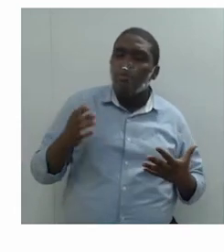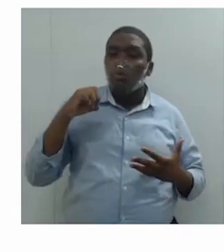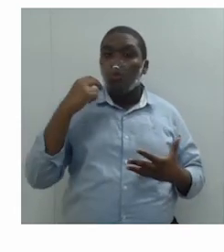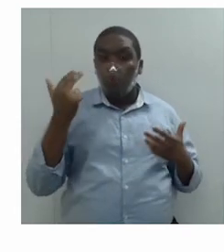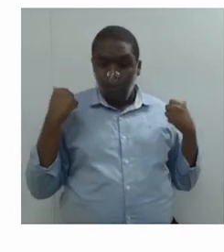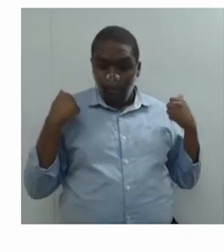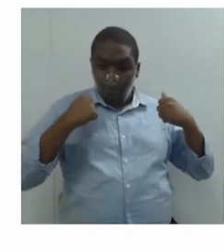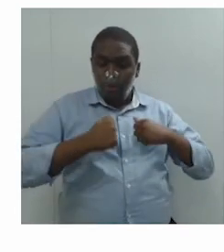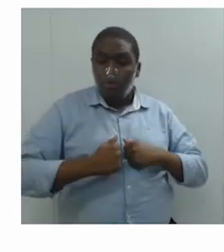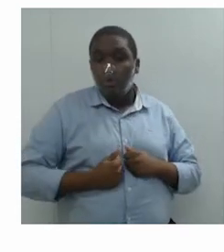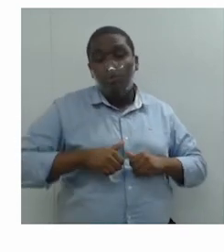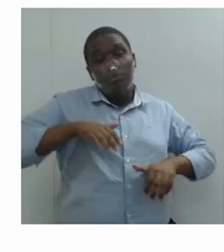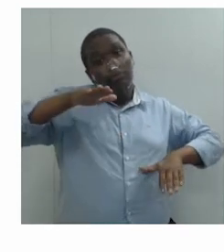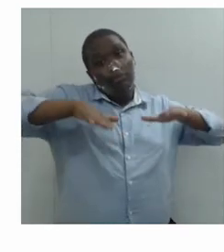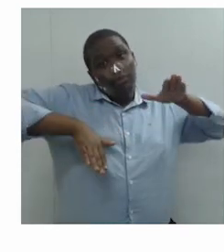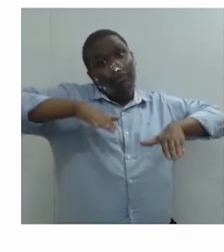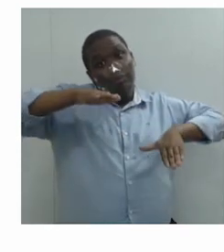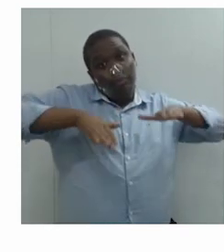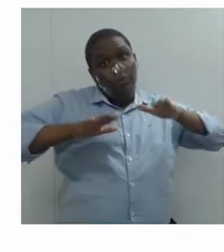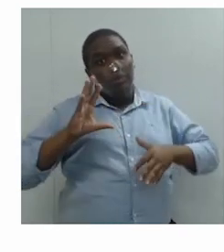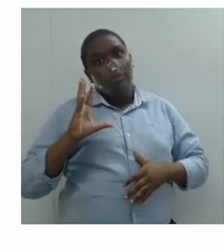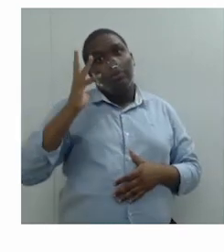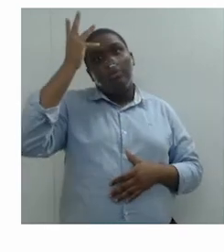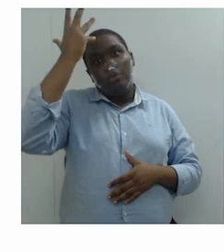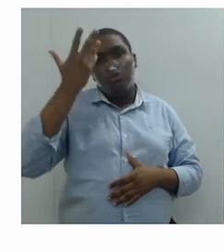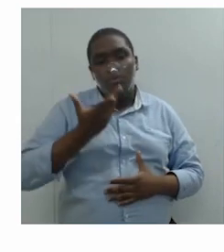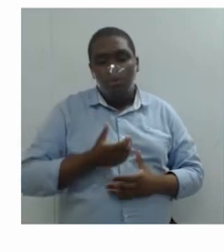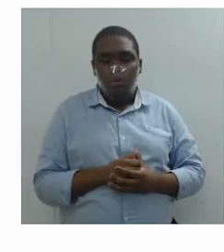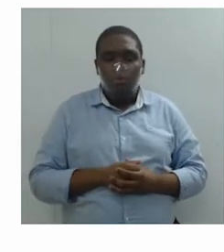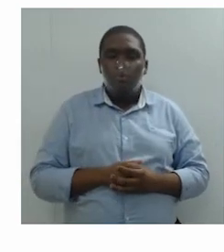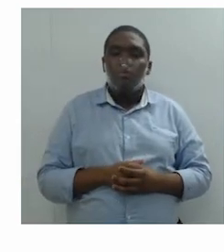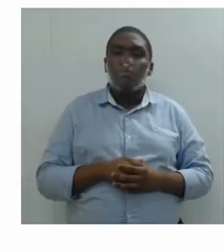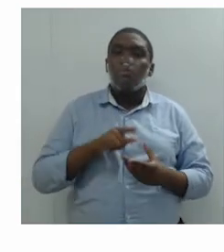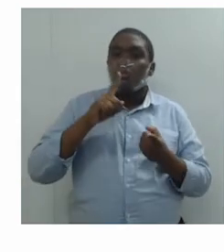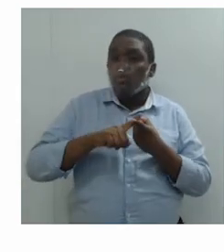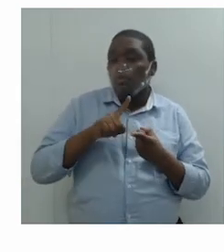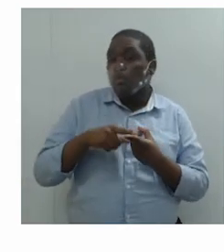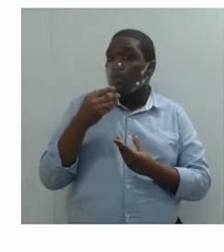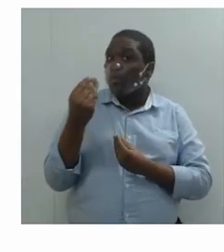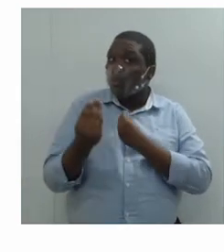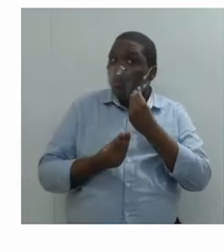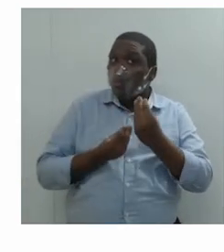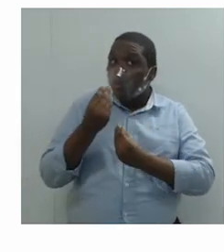casaco, porque depende do clima. As formas de relevo.